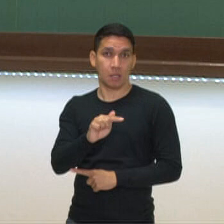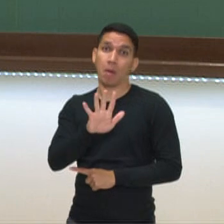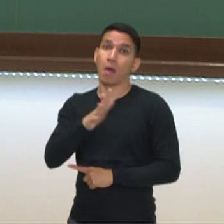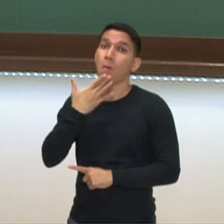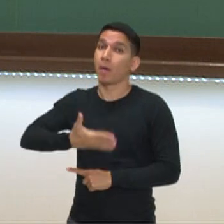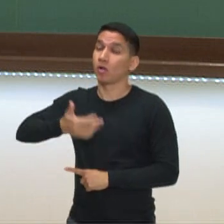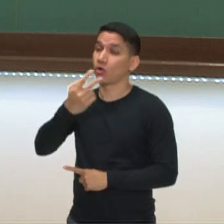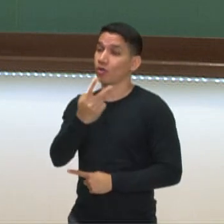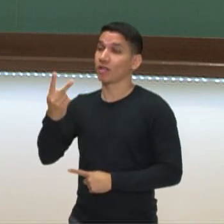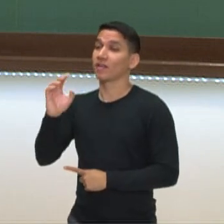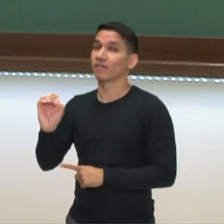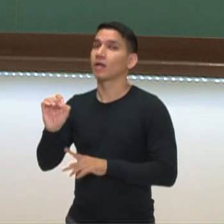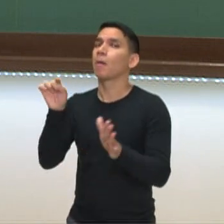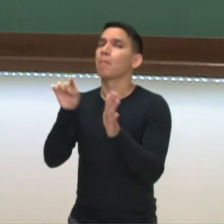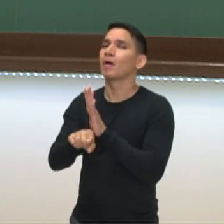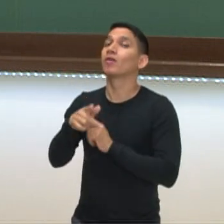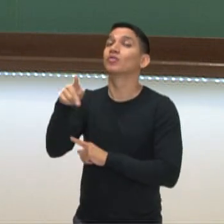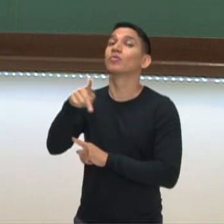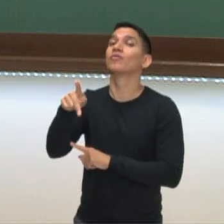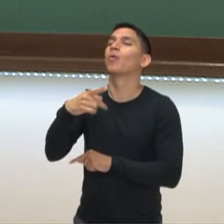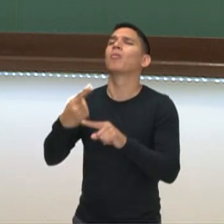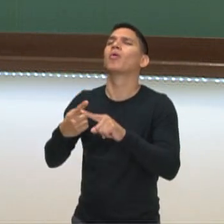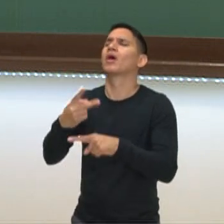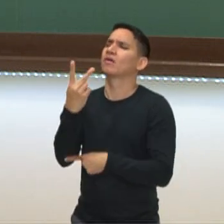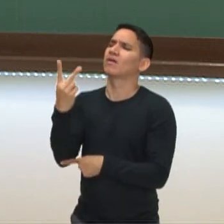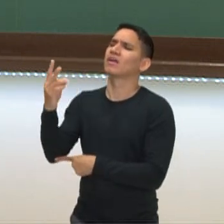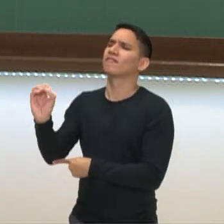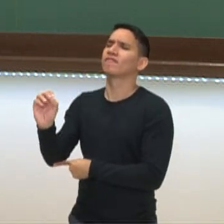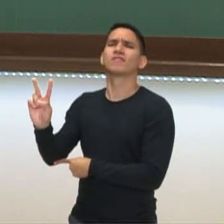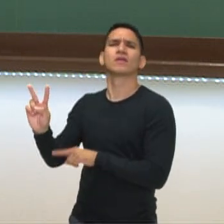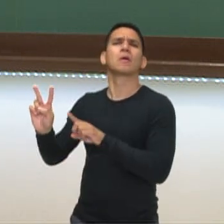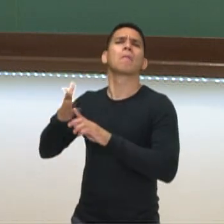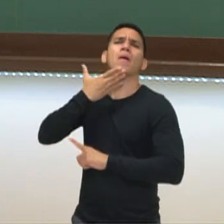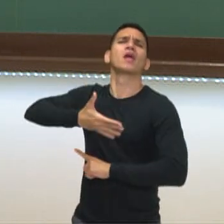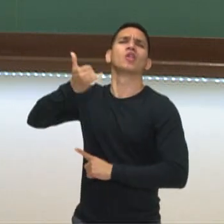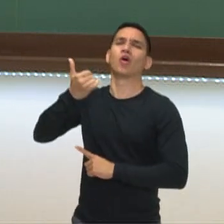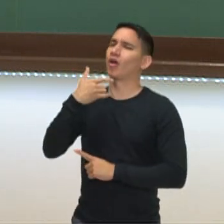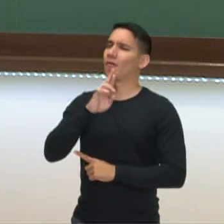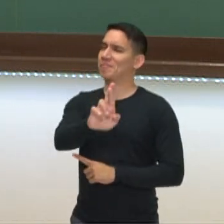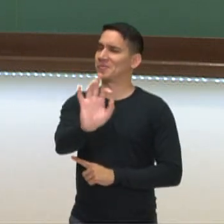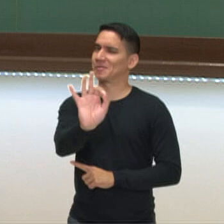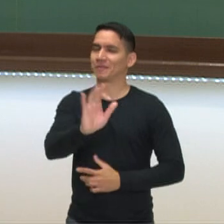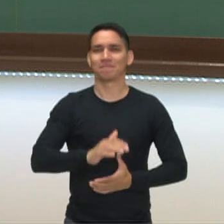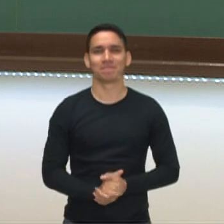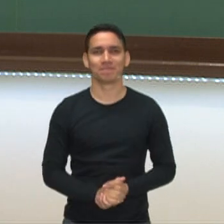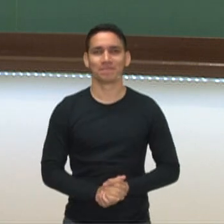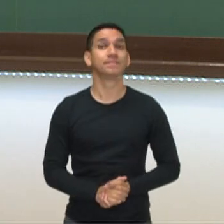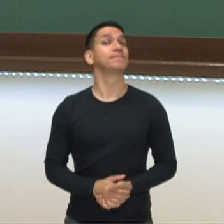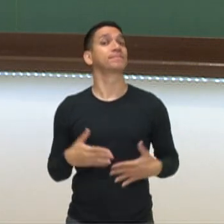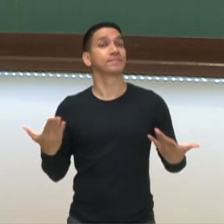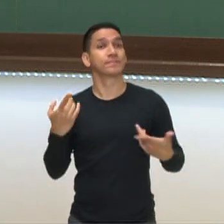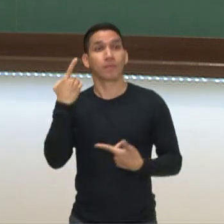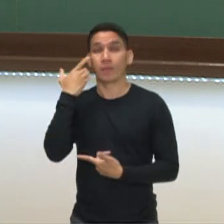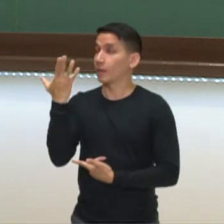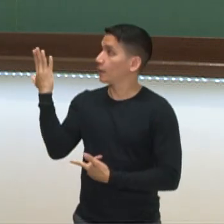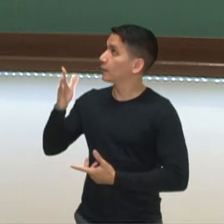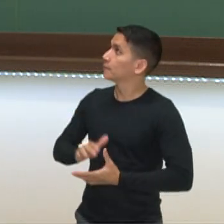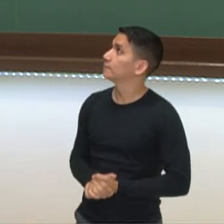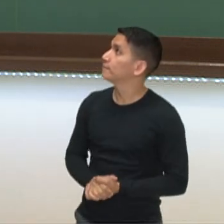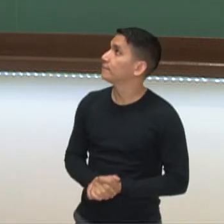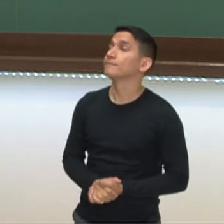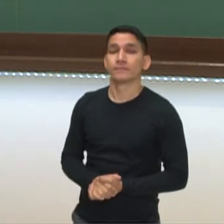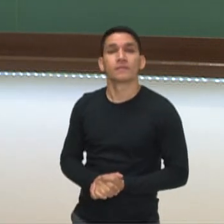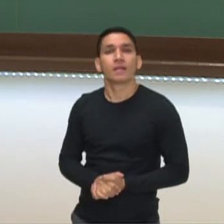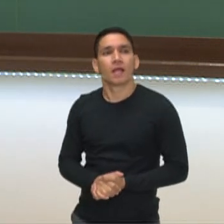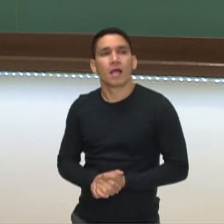o professor de vocês por que 220 volts é melhor. Ok? Não vou dar a resposta aqui. Então, olha só.